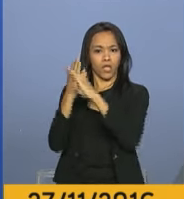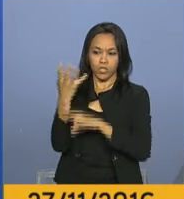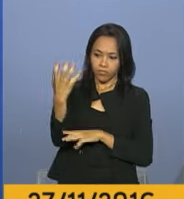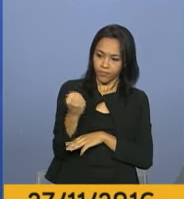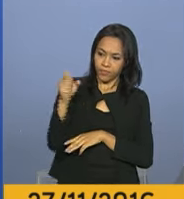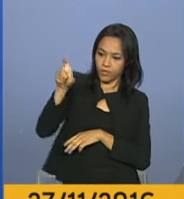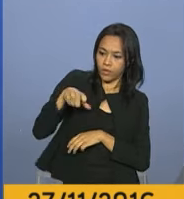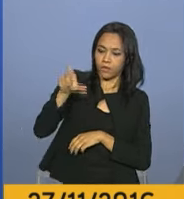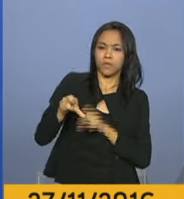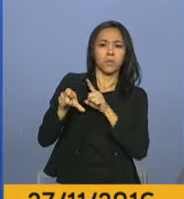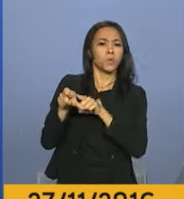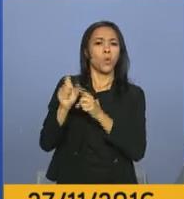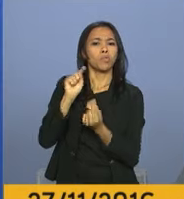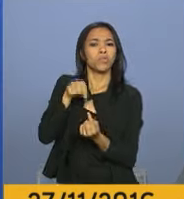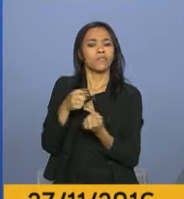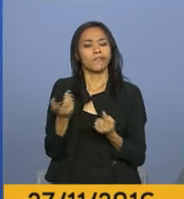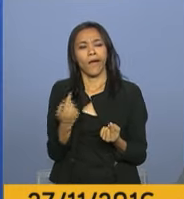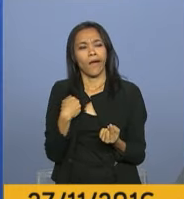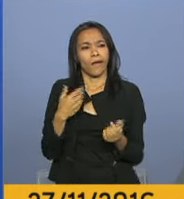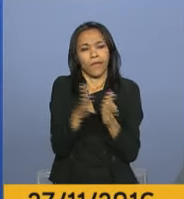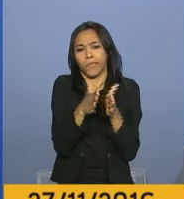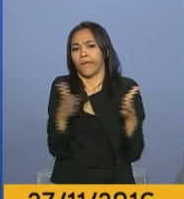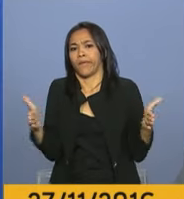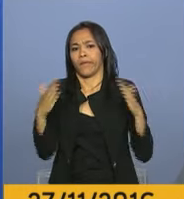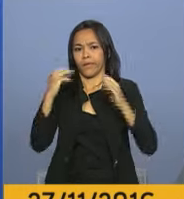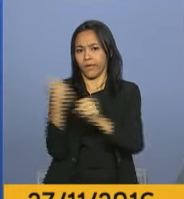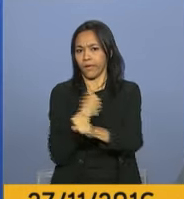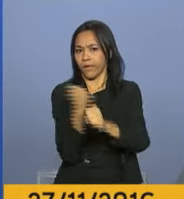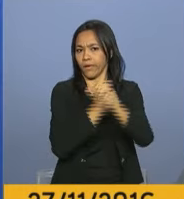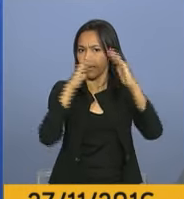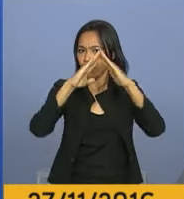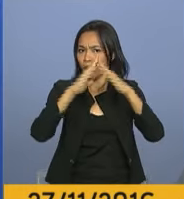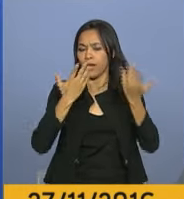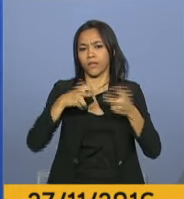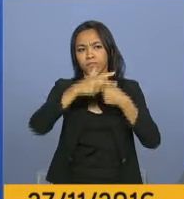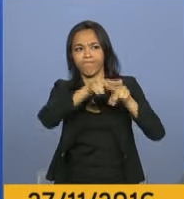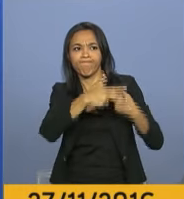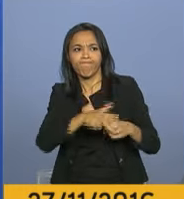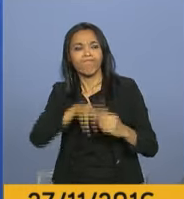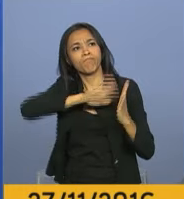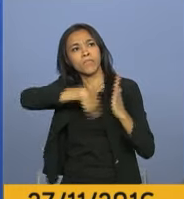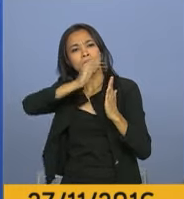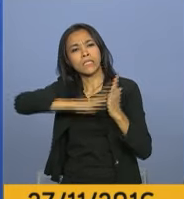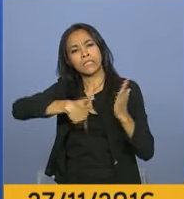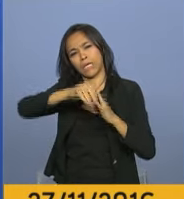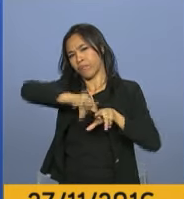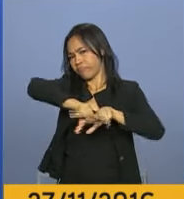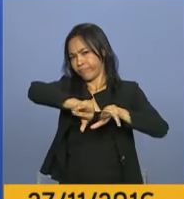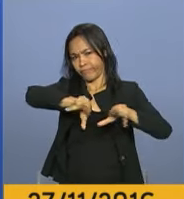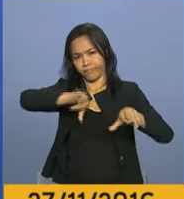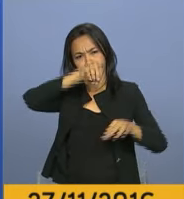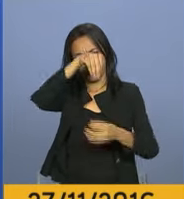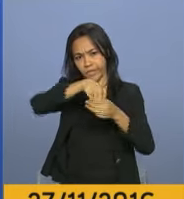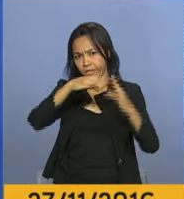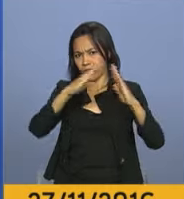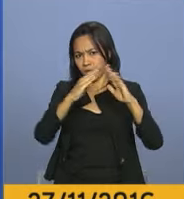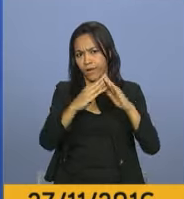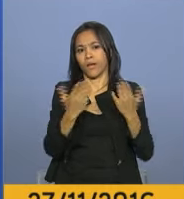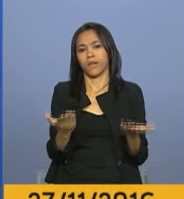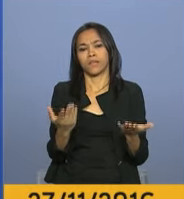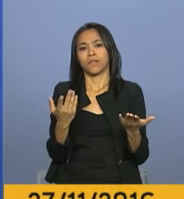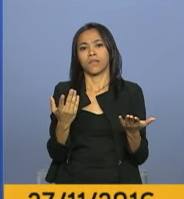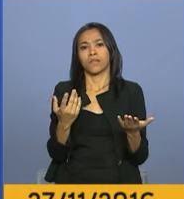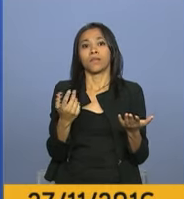ampliar a sua pequena casa, para fazer melhorias na sua pequena casa, sem ter